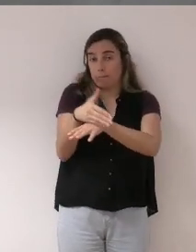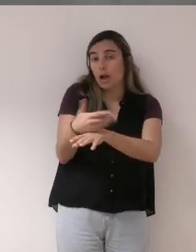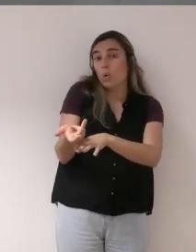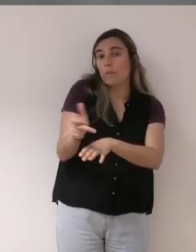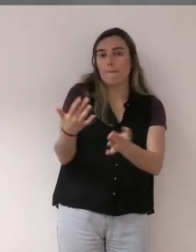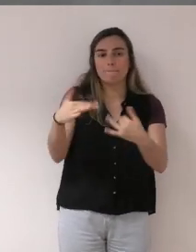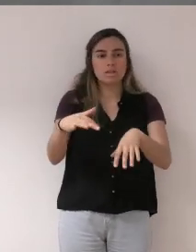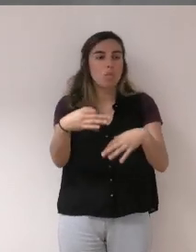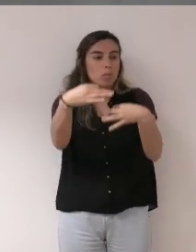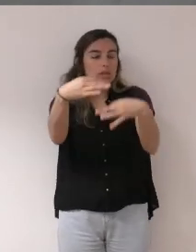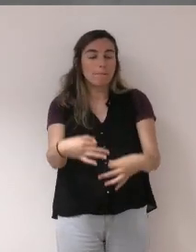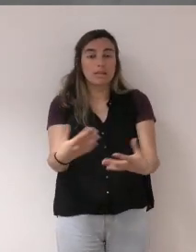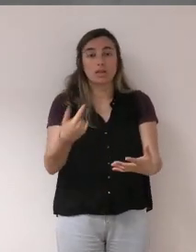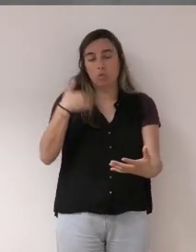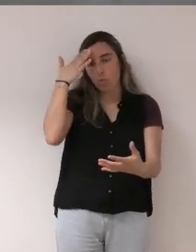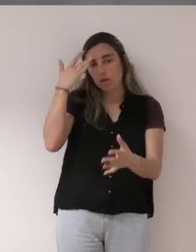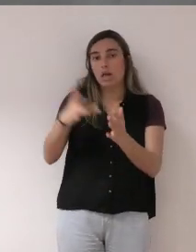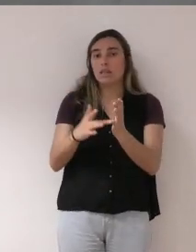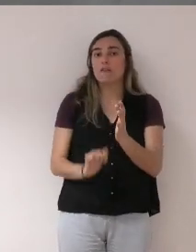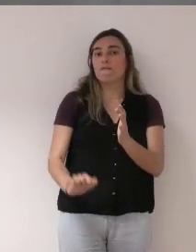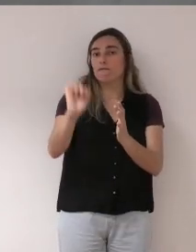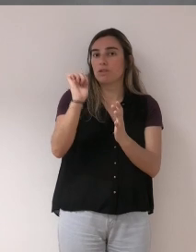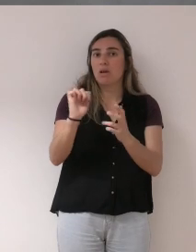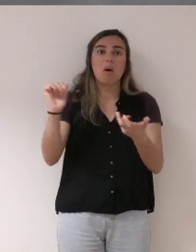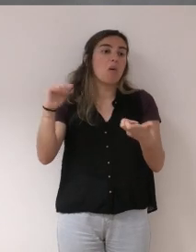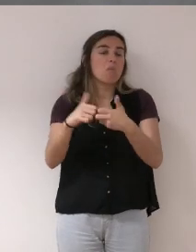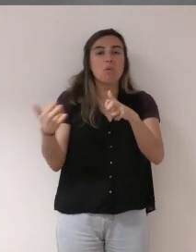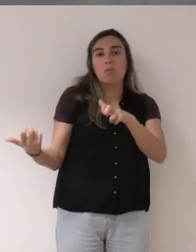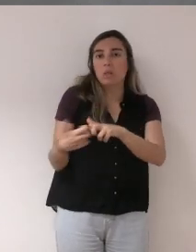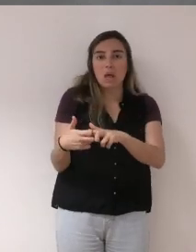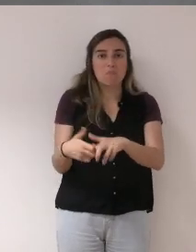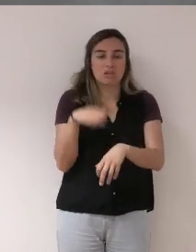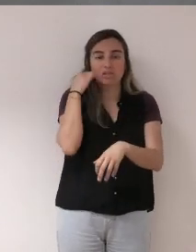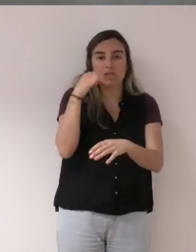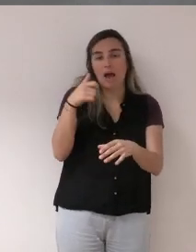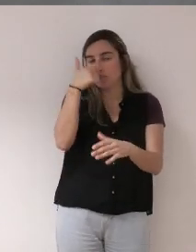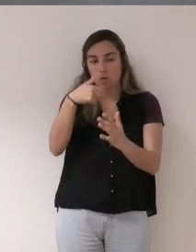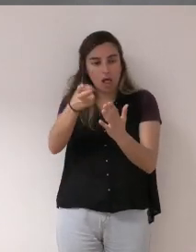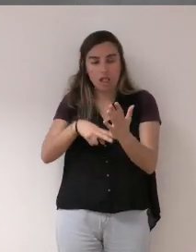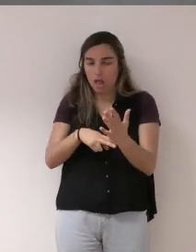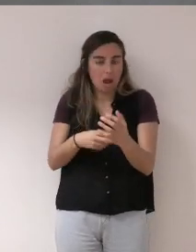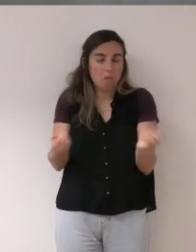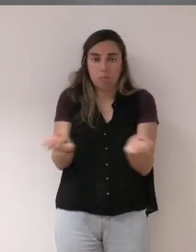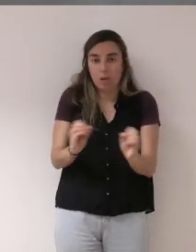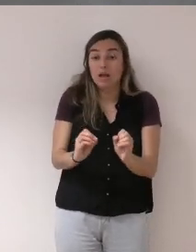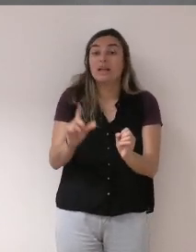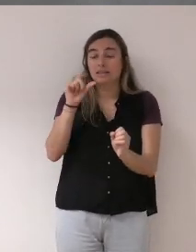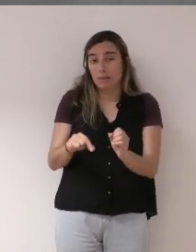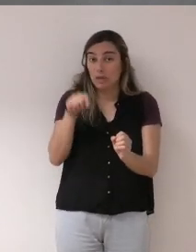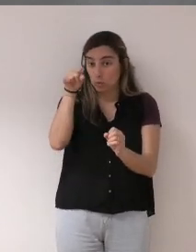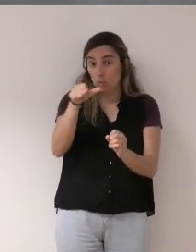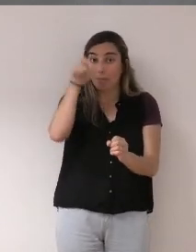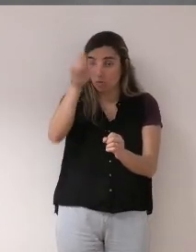ponto de vista formal, eu diria que os seus livros não colocam problemas de maior ao leitor, não é? E mesmo o Helder, nos seus ensaios,